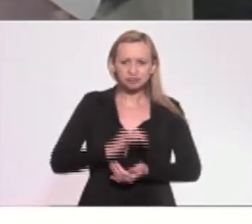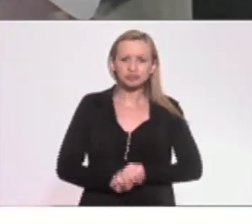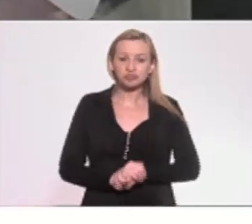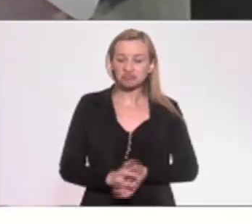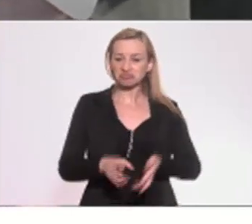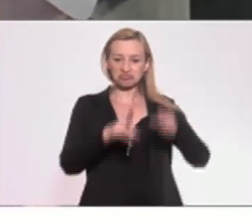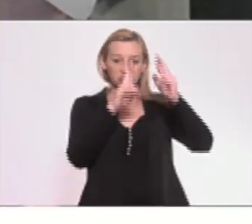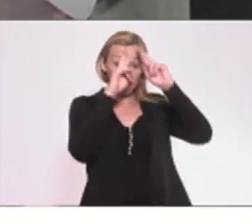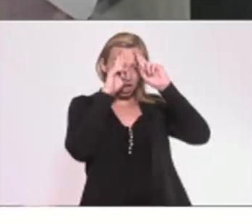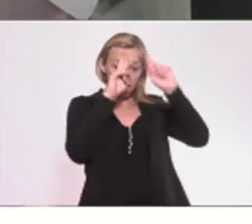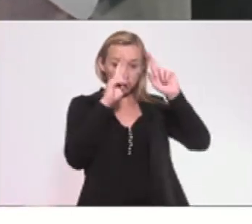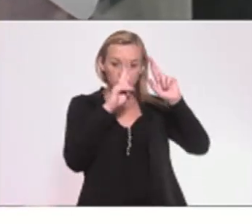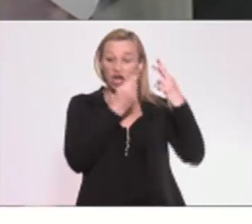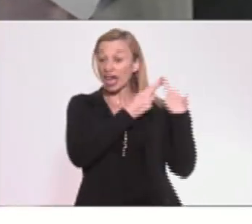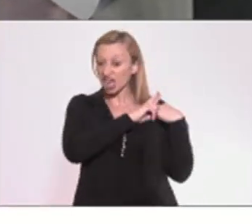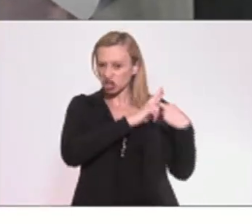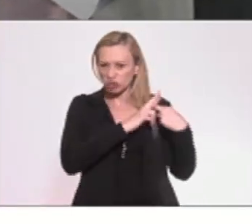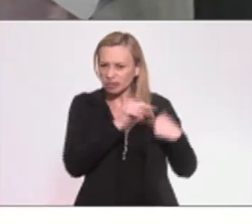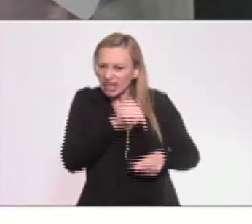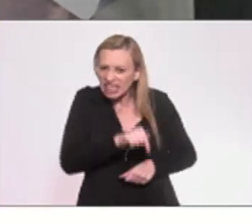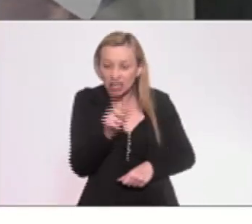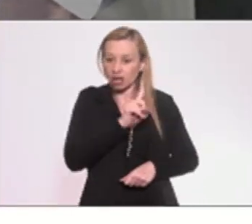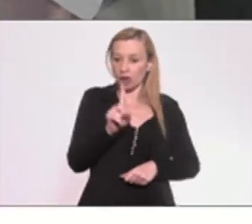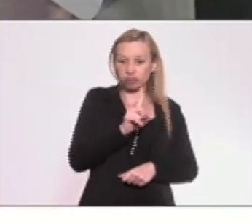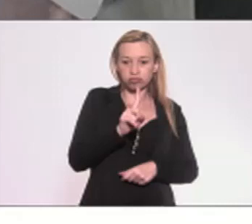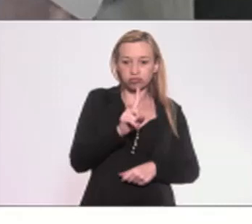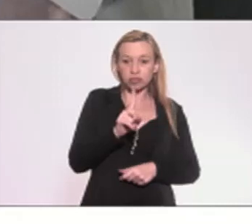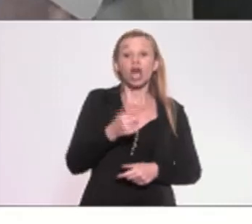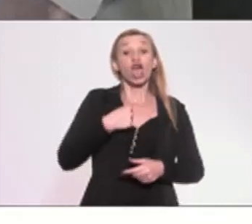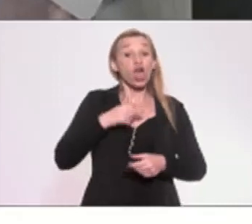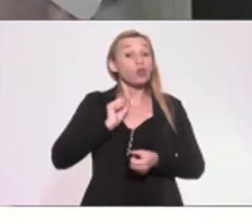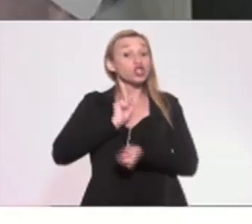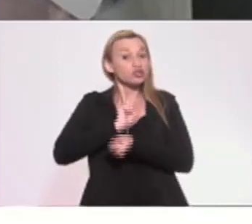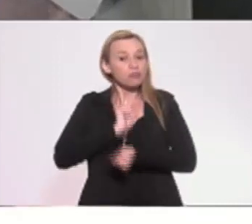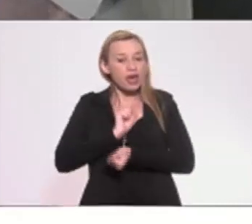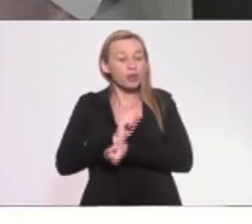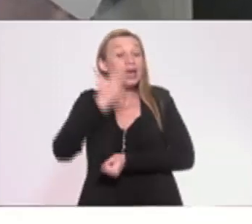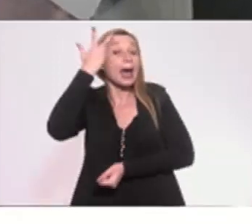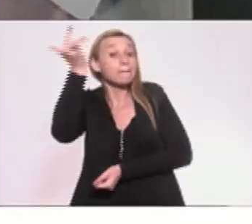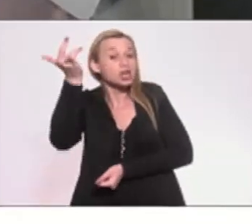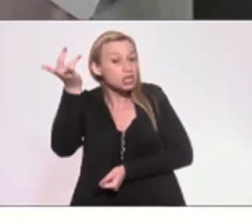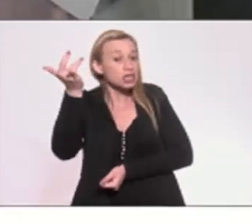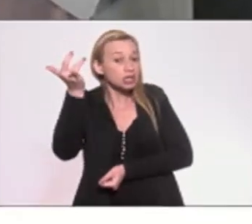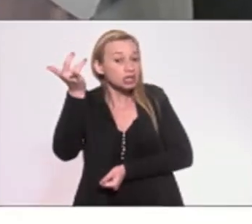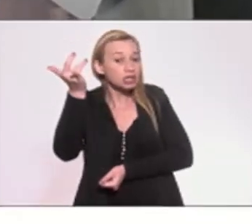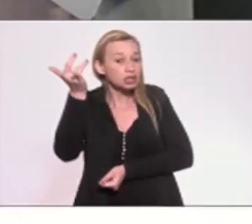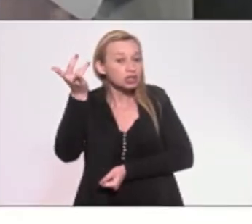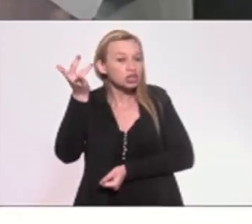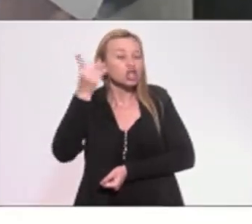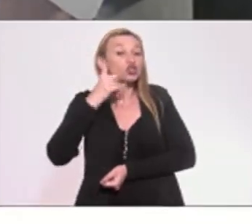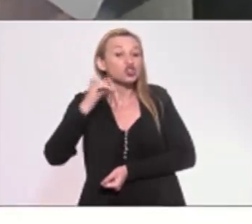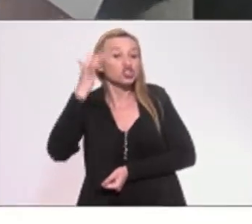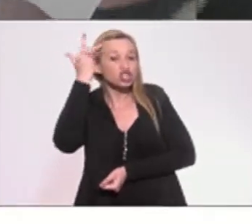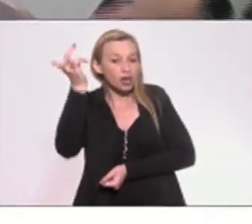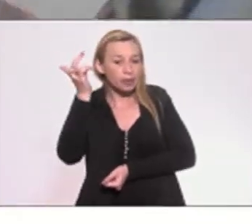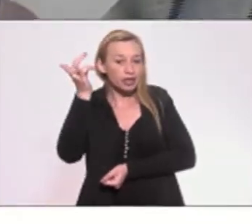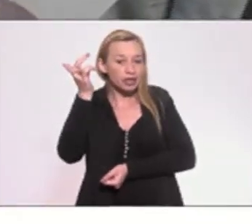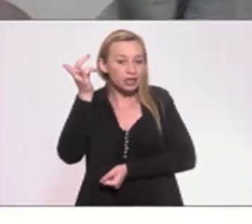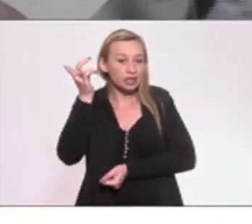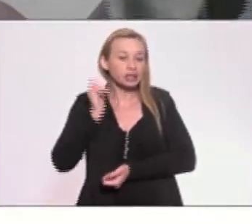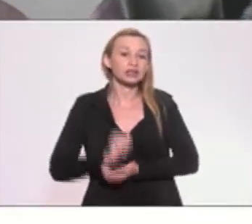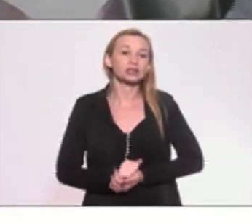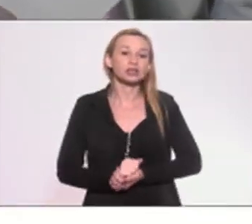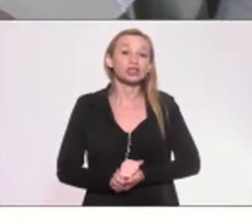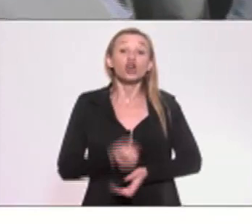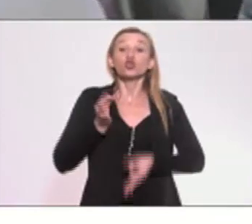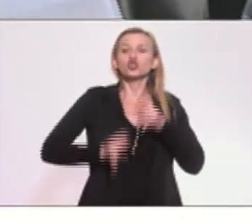essa responsabilidade. Eu espero que amanhã, que no dia de amanhã,